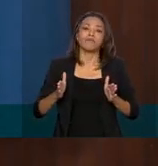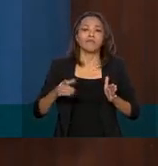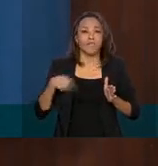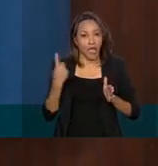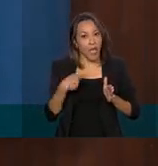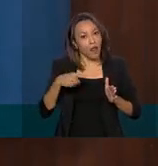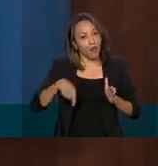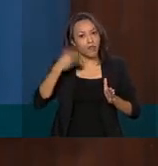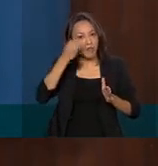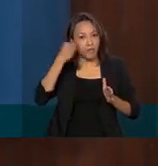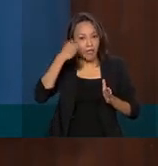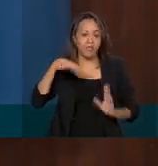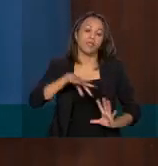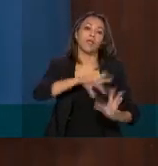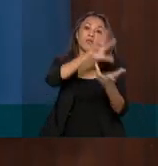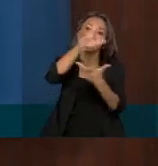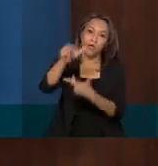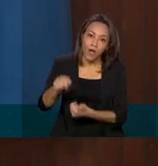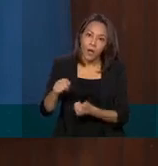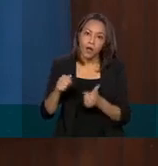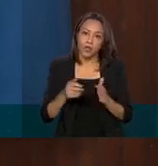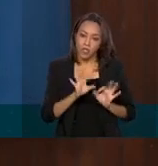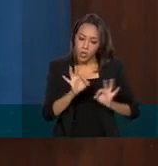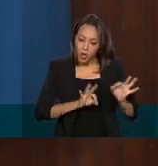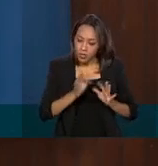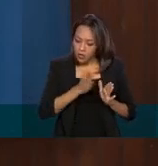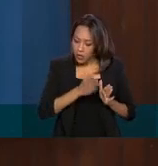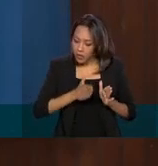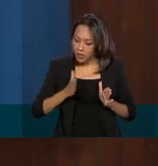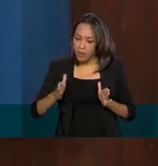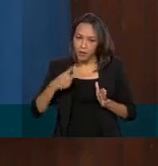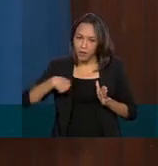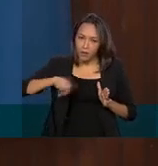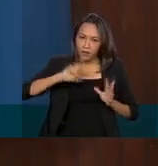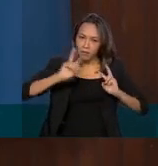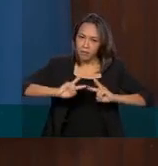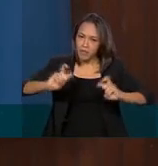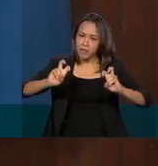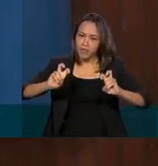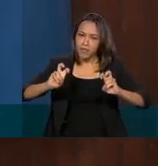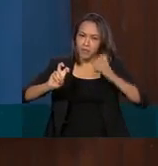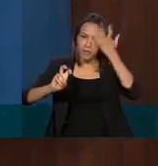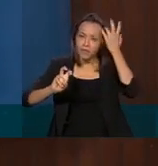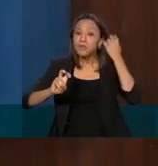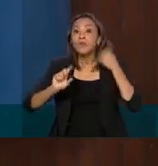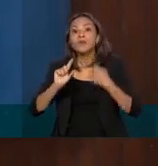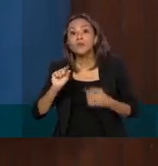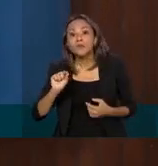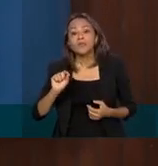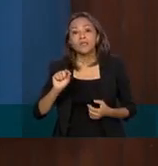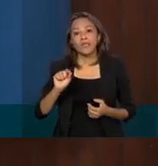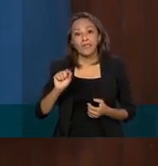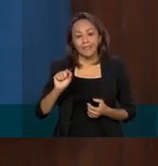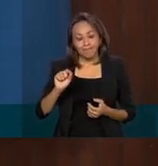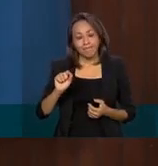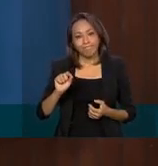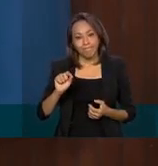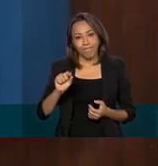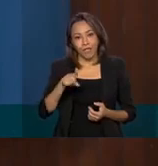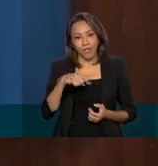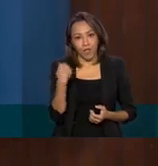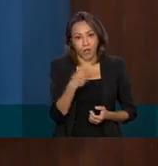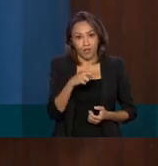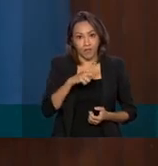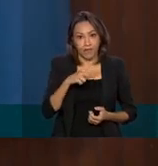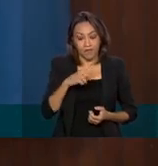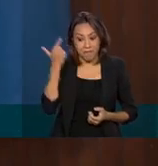nossa experiência internacional, a gente viu que, no caso específico, nós tivemos que